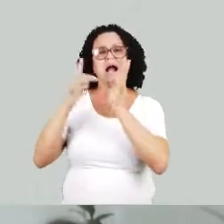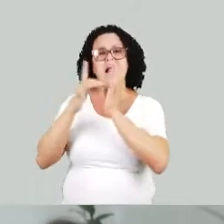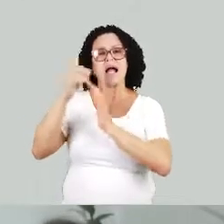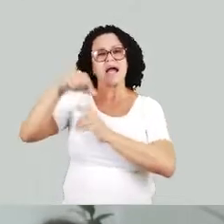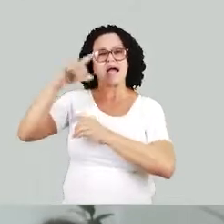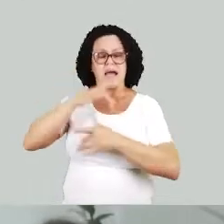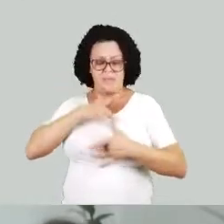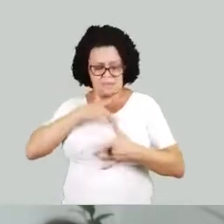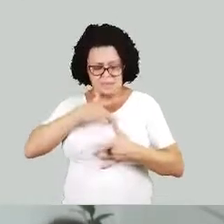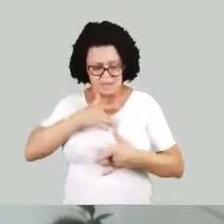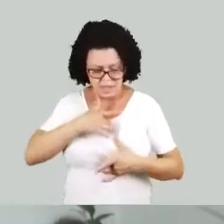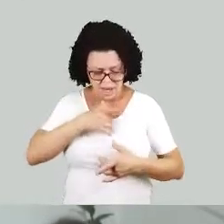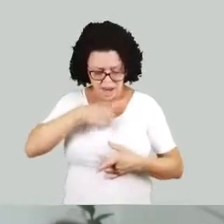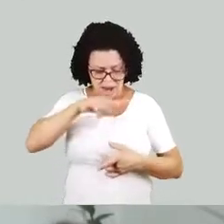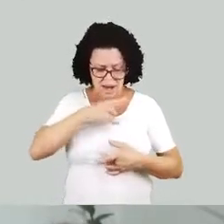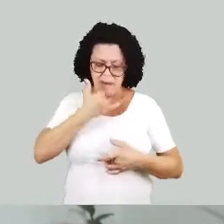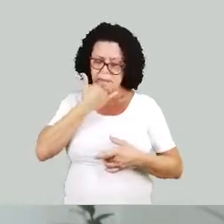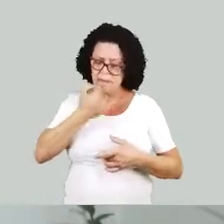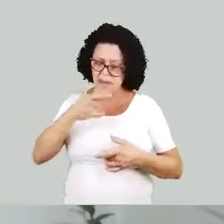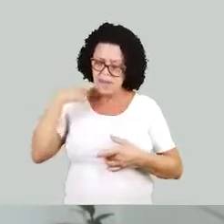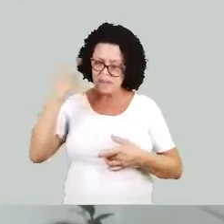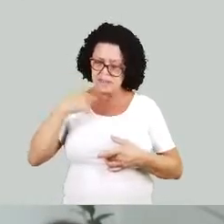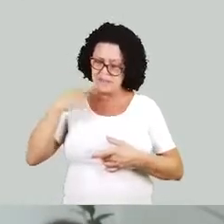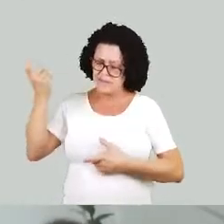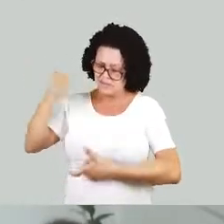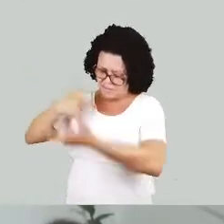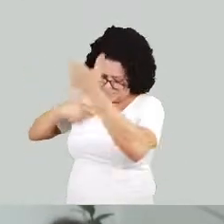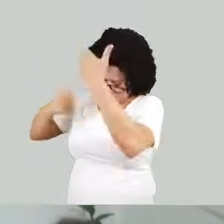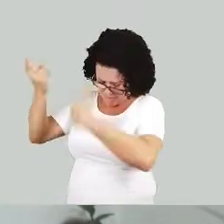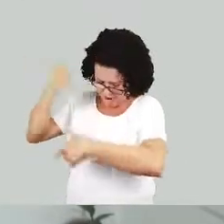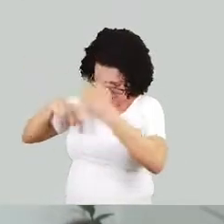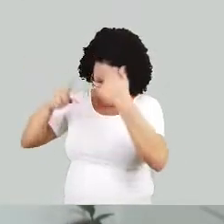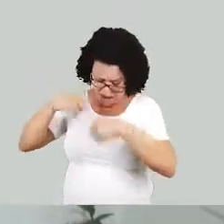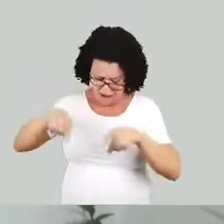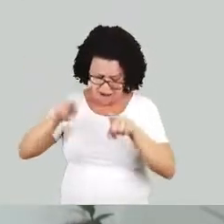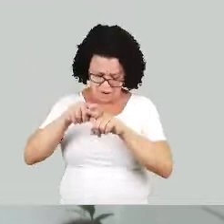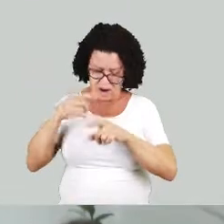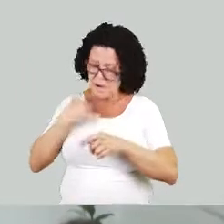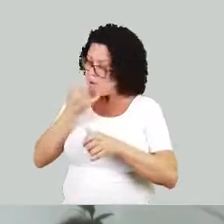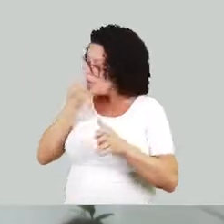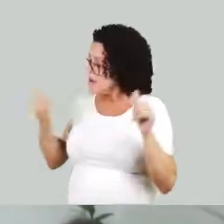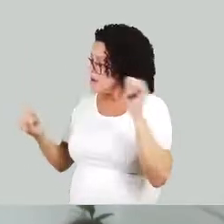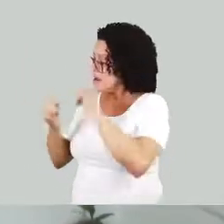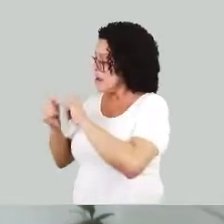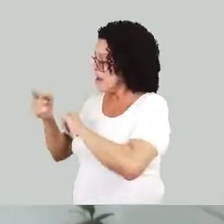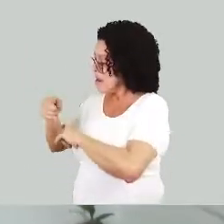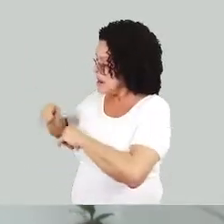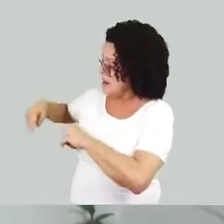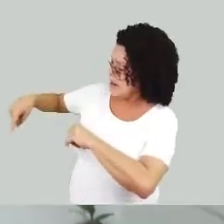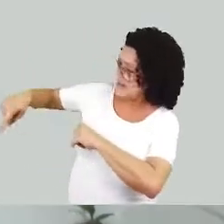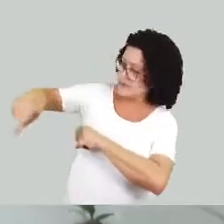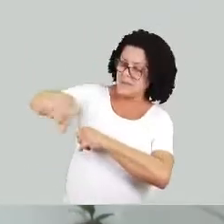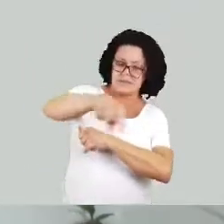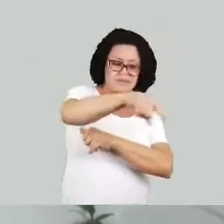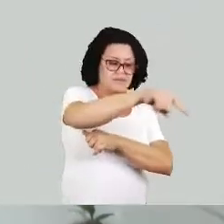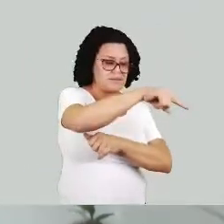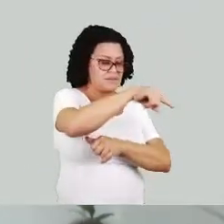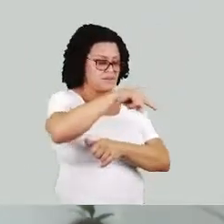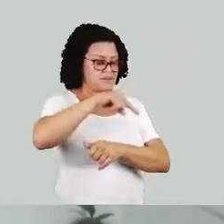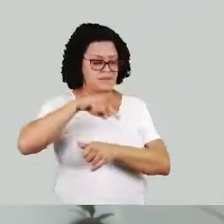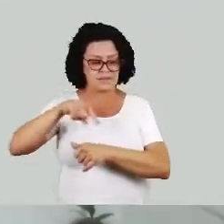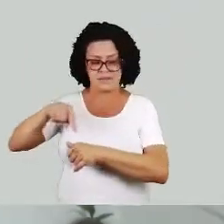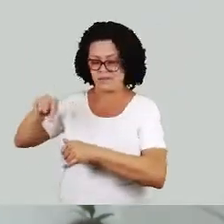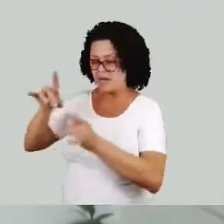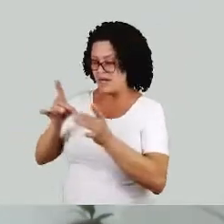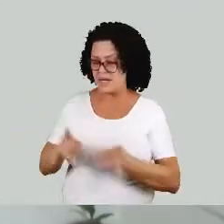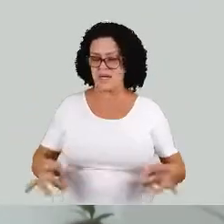sua misericórdia, perdoai as nossas ofensas, assim como nós perdoamos a quem nos tem ofendido.